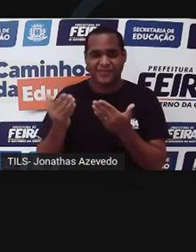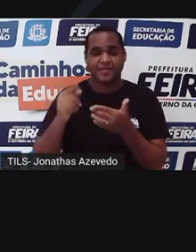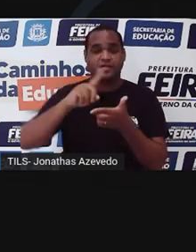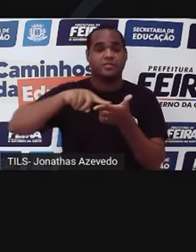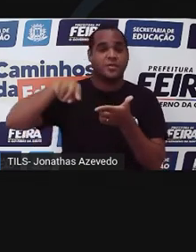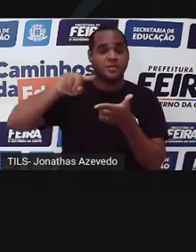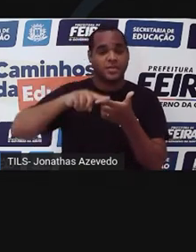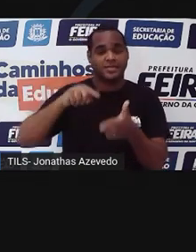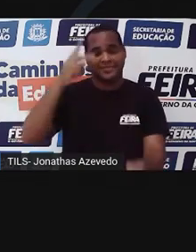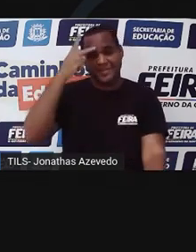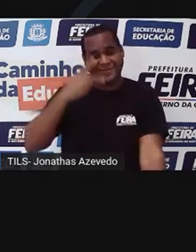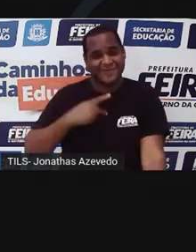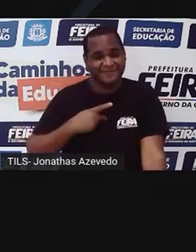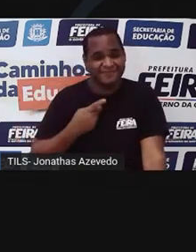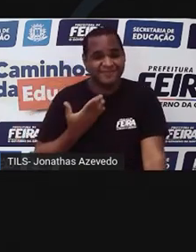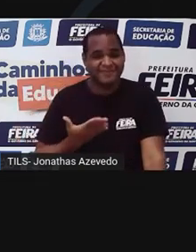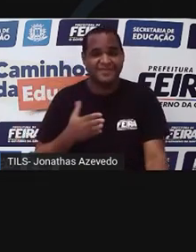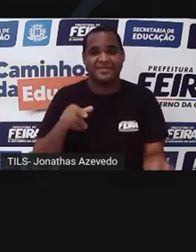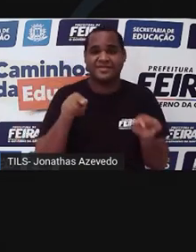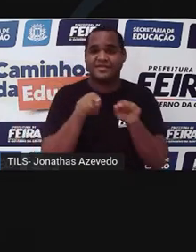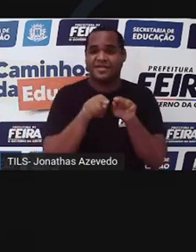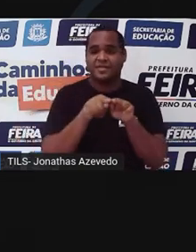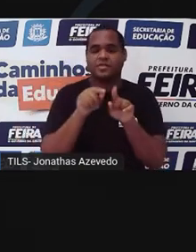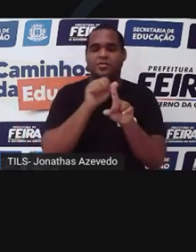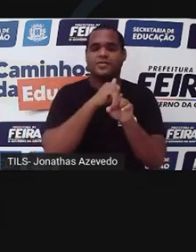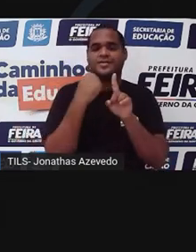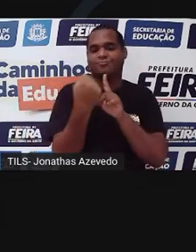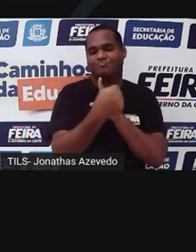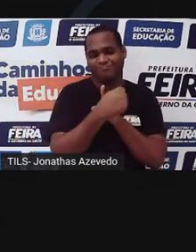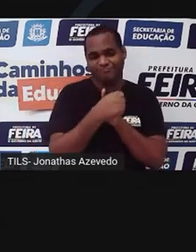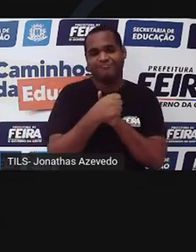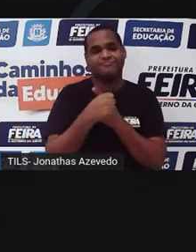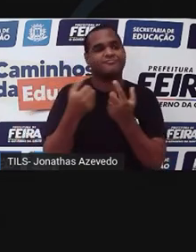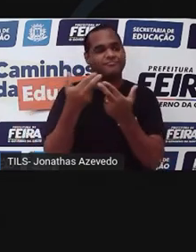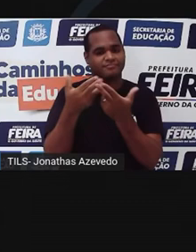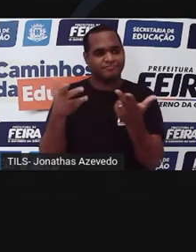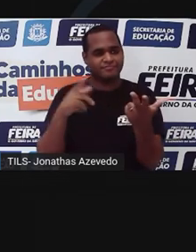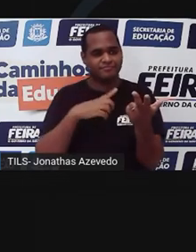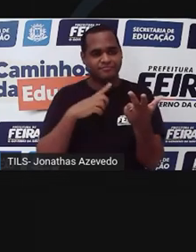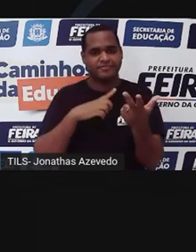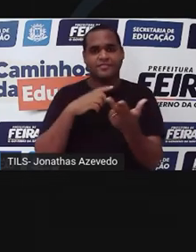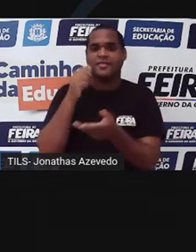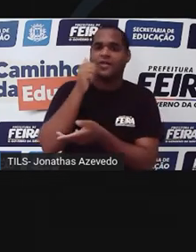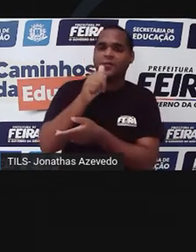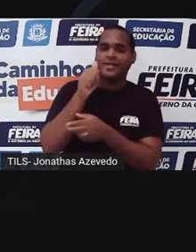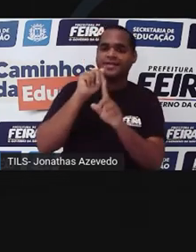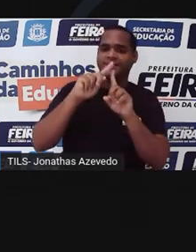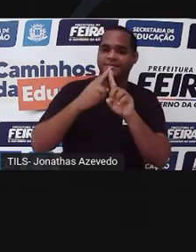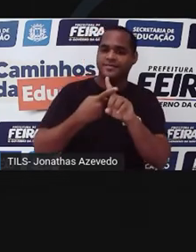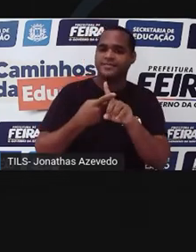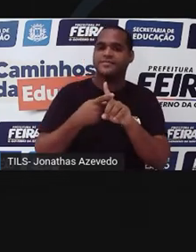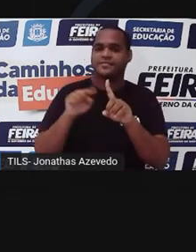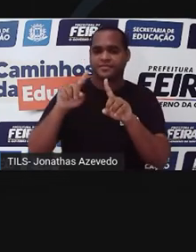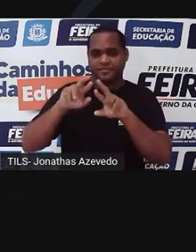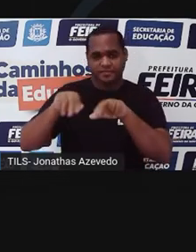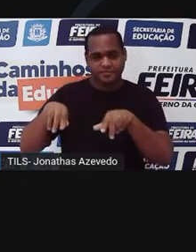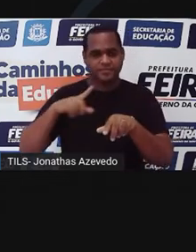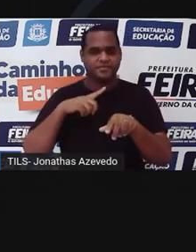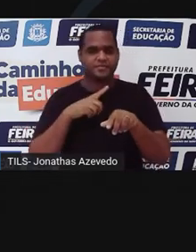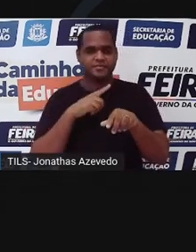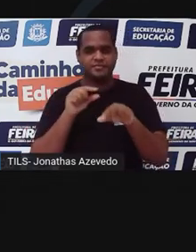não só pessoal mas de ordem social já que a maior parte das meninas que engravidam precocemente